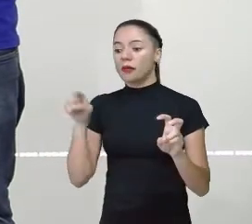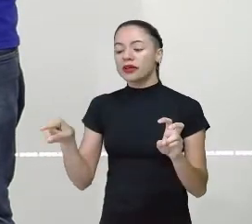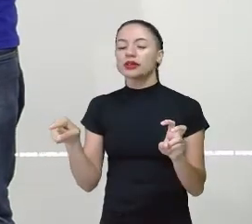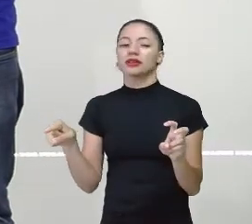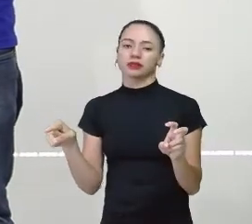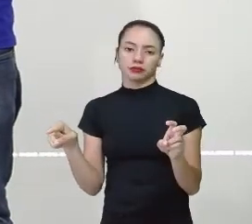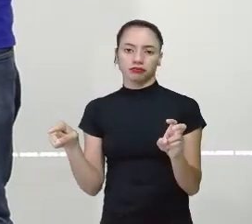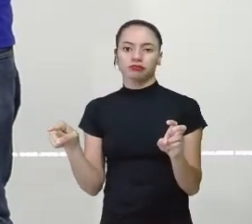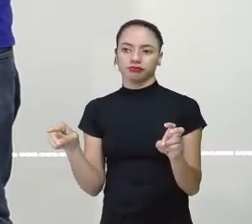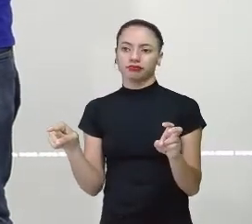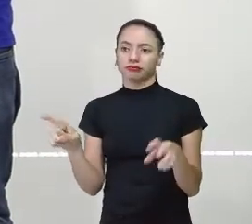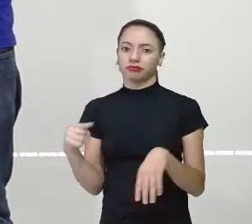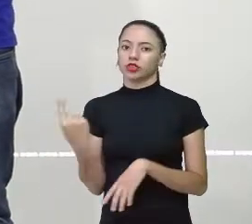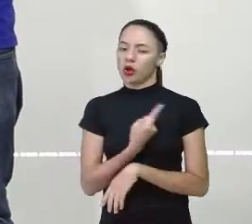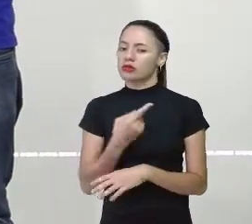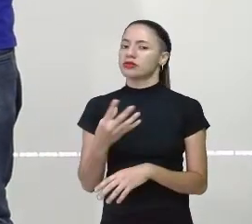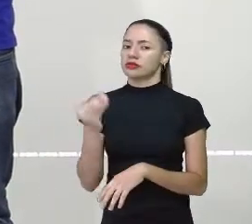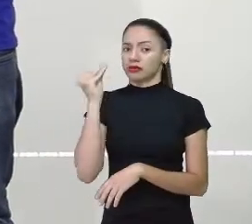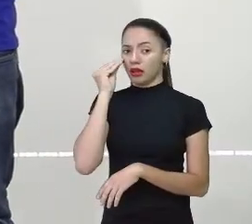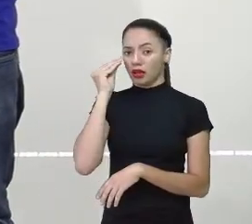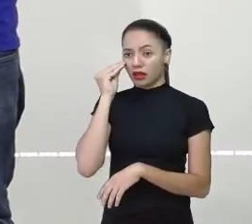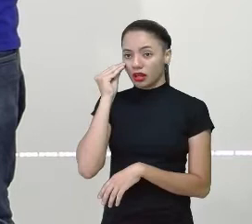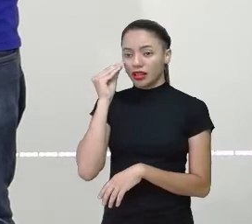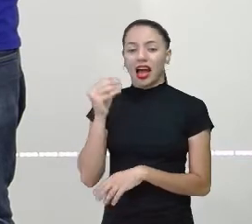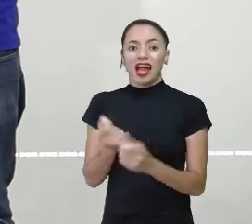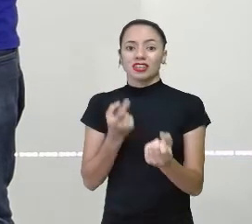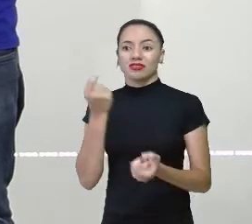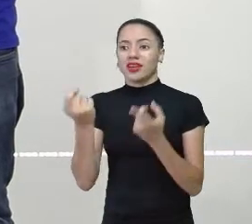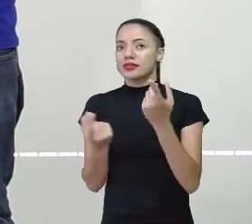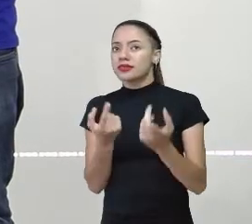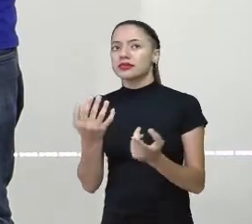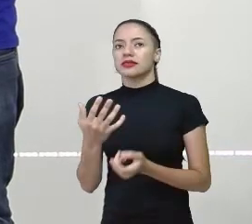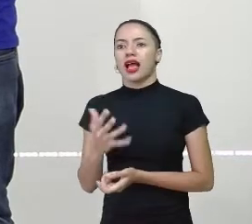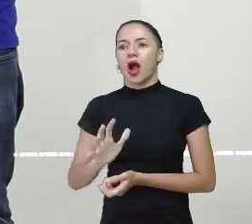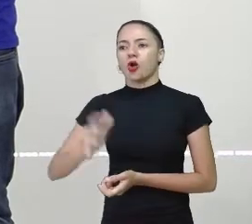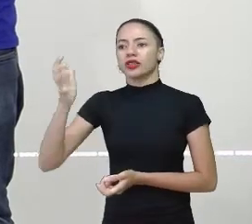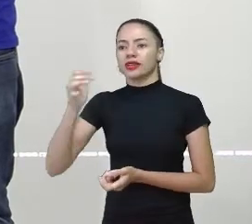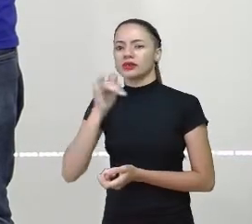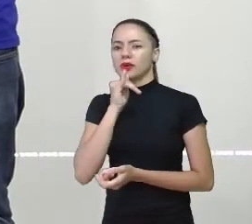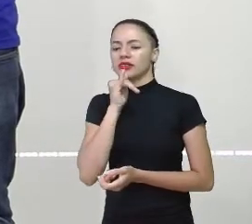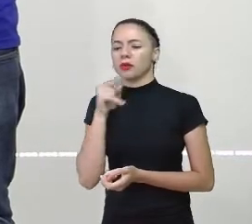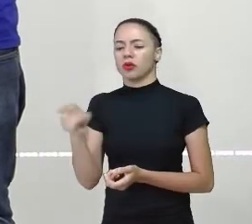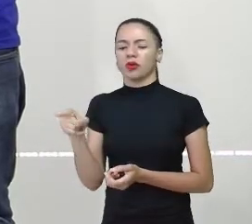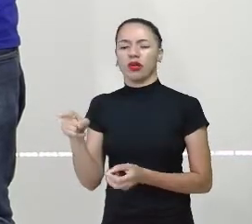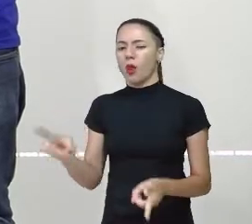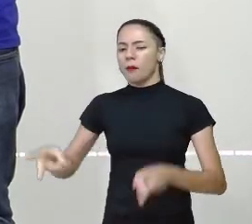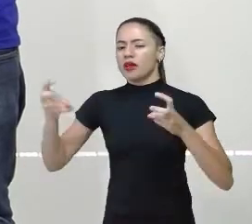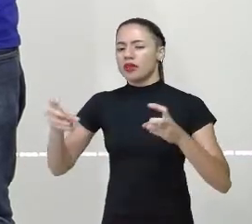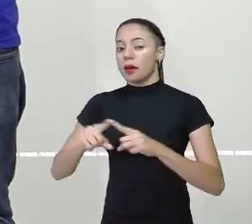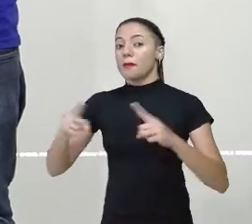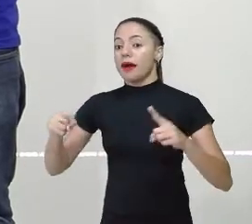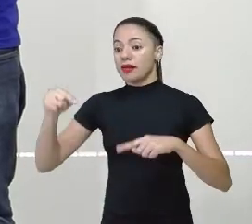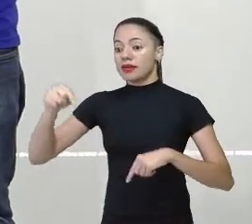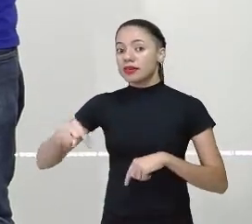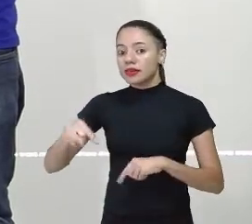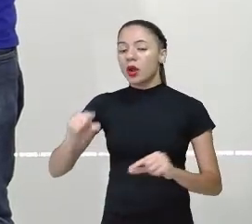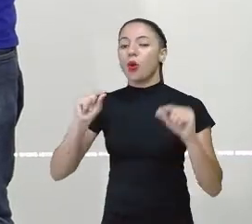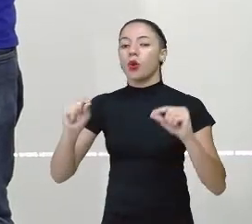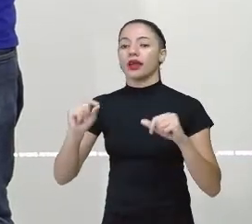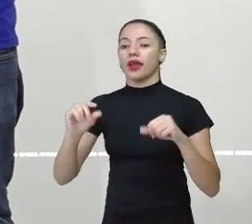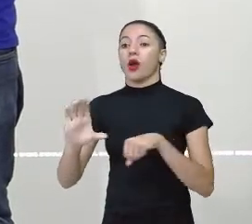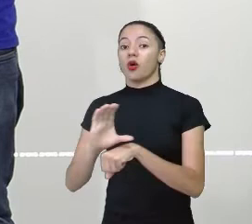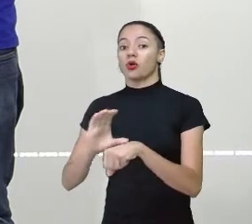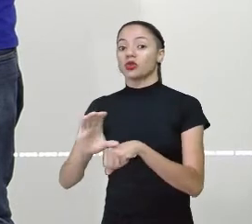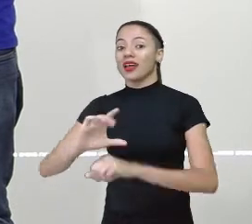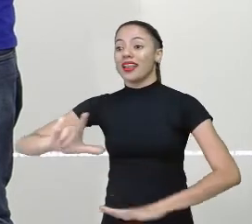gente vem tratando, né? É, às vezes, muito sutil. Mas existem, isso aqui é uma constituição legal, tá? Aqui